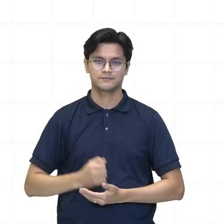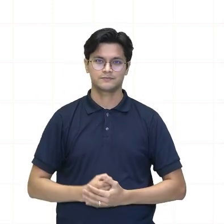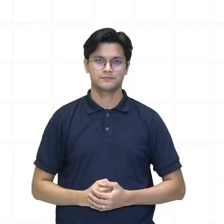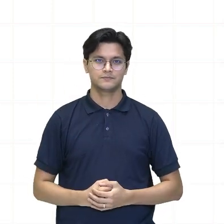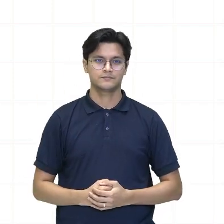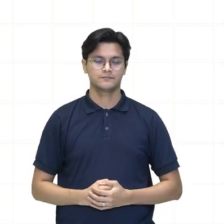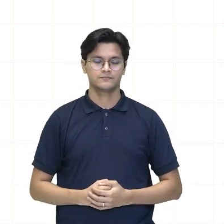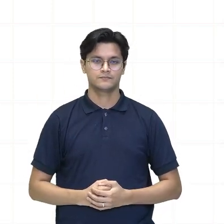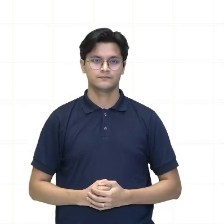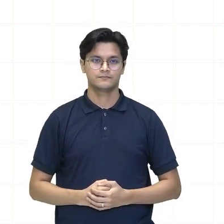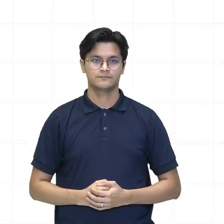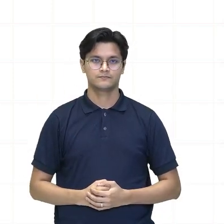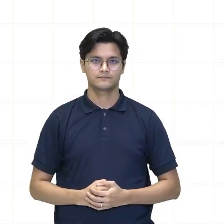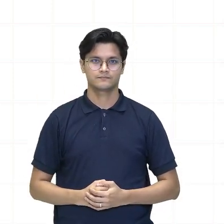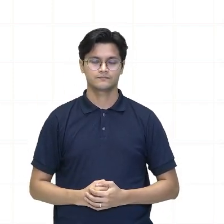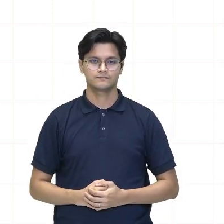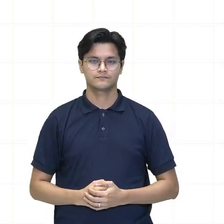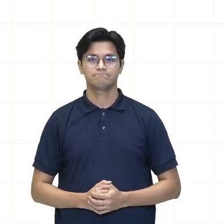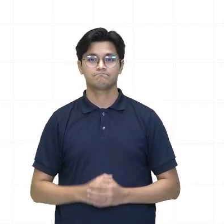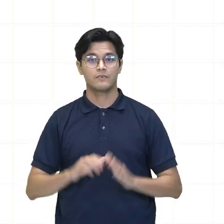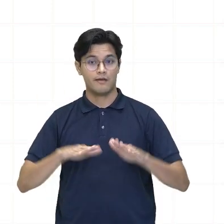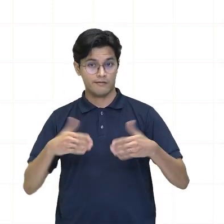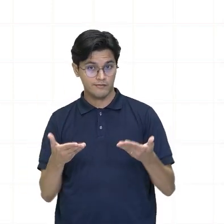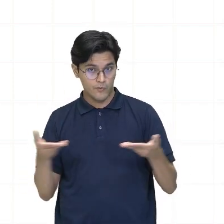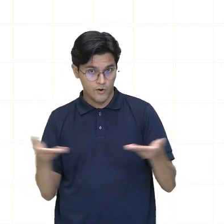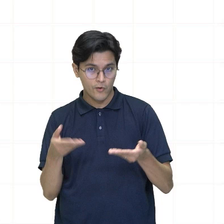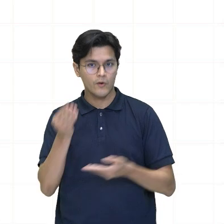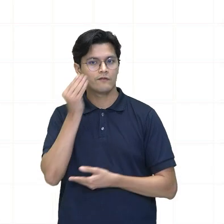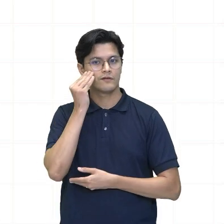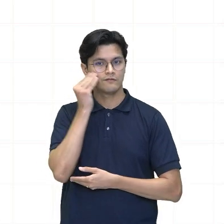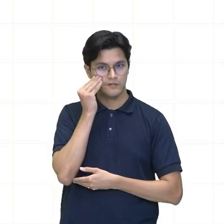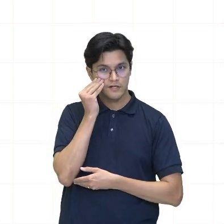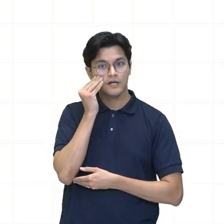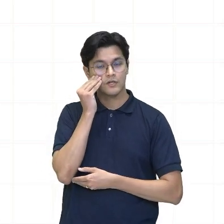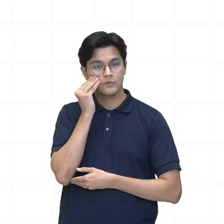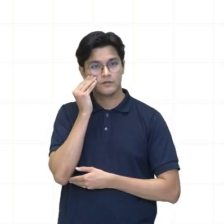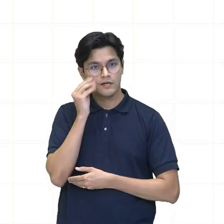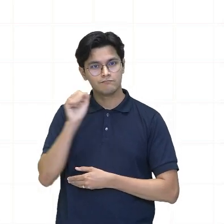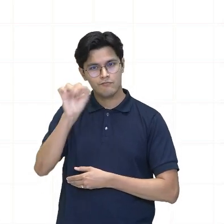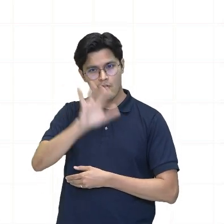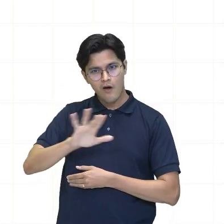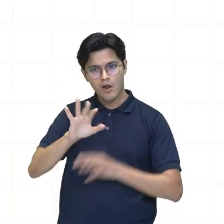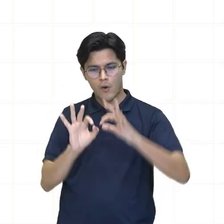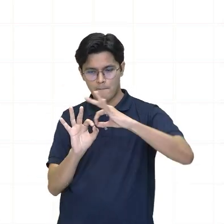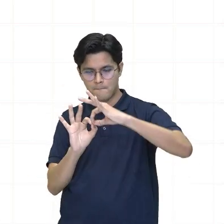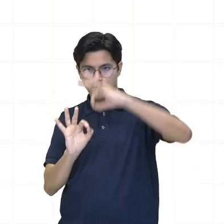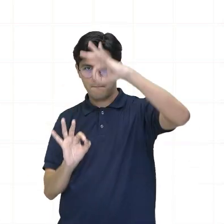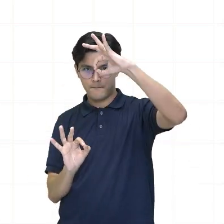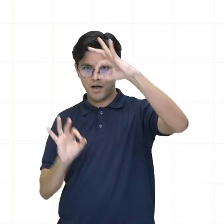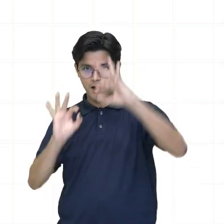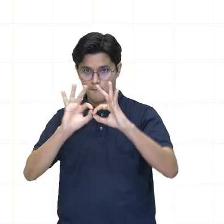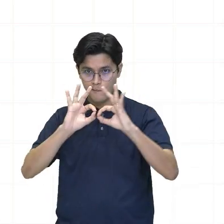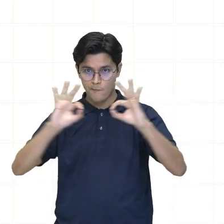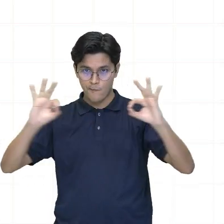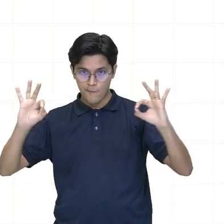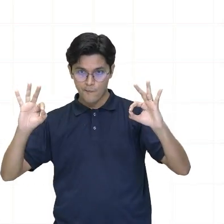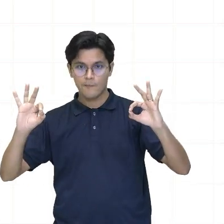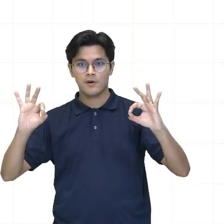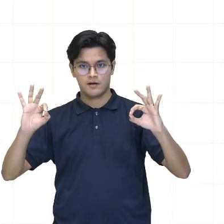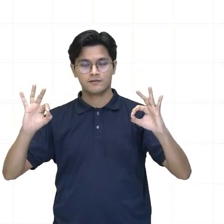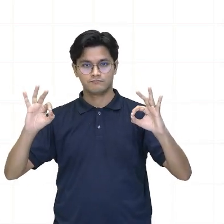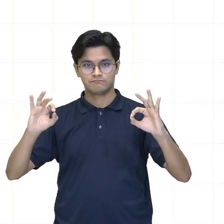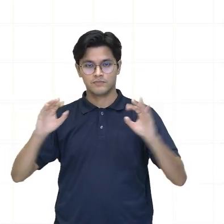Então, nós estamos verificando aí os pontos extremos do território brasileiro, né, e as fronteiras do território